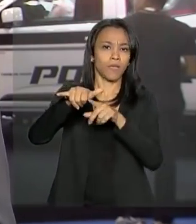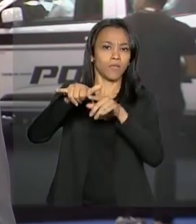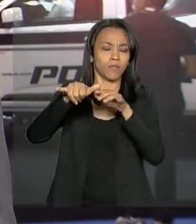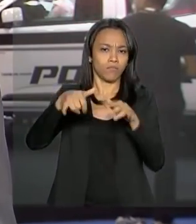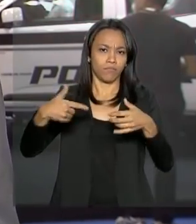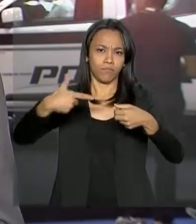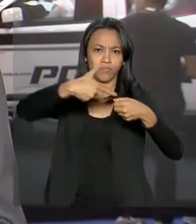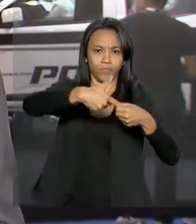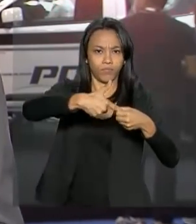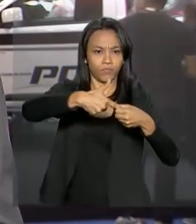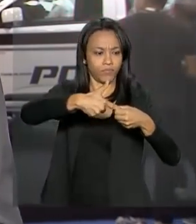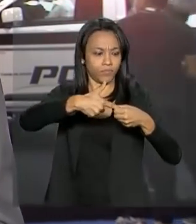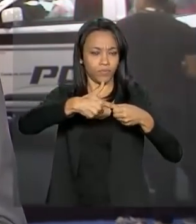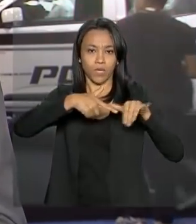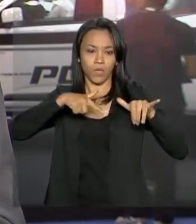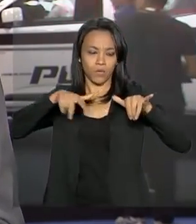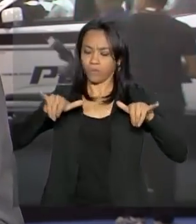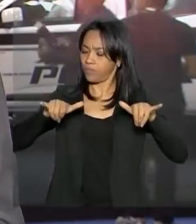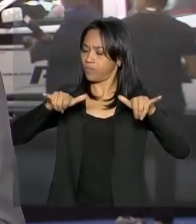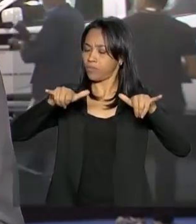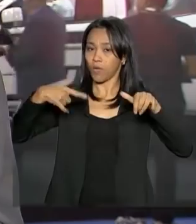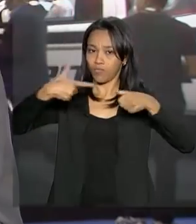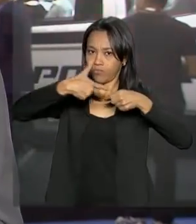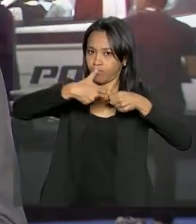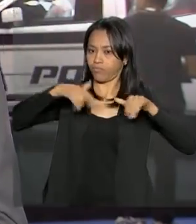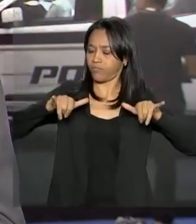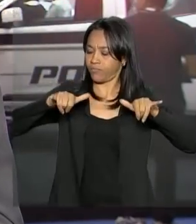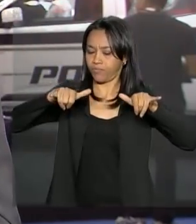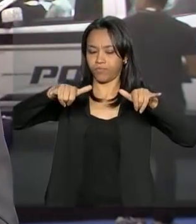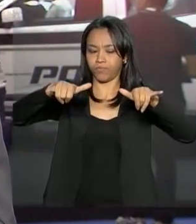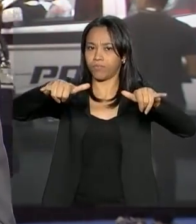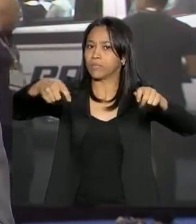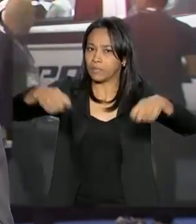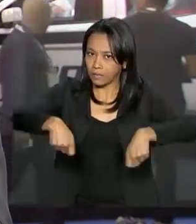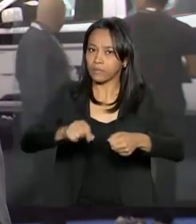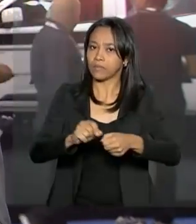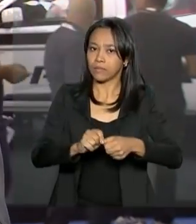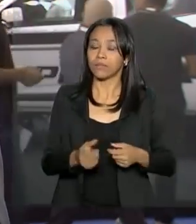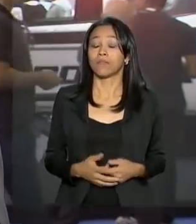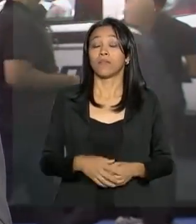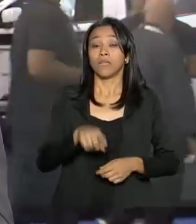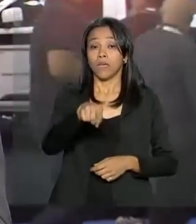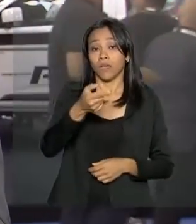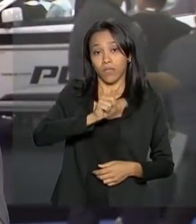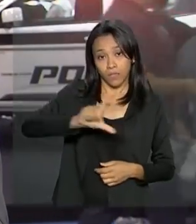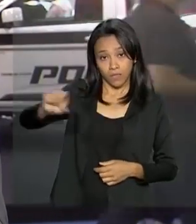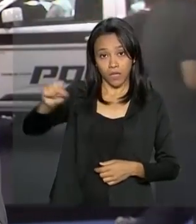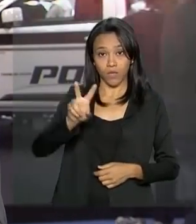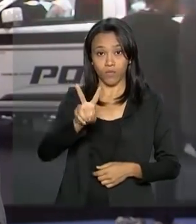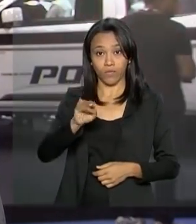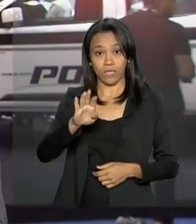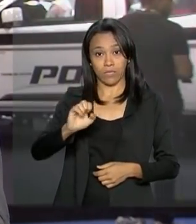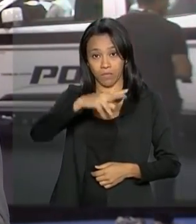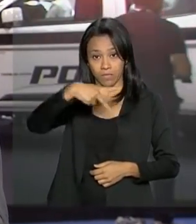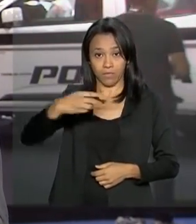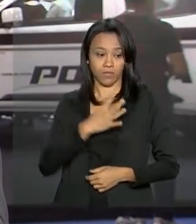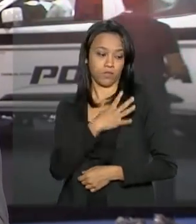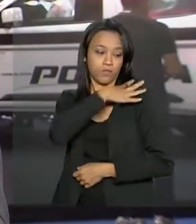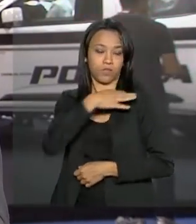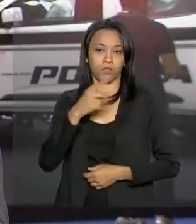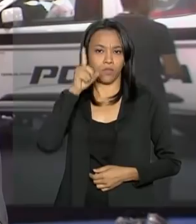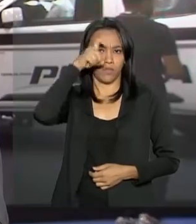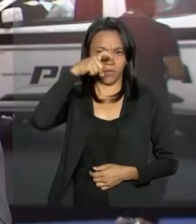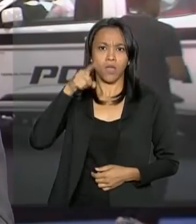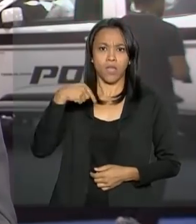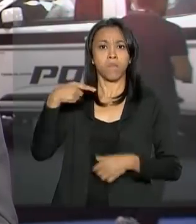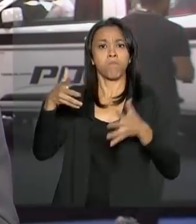aeronaves durante o voo. E o presidente em exercício, antes de deixar o pavilhão do Rio Centro, participou da assinatura de um contrato